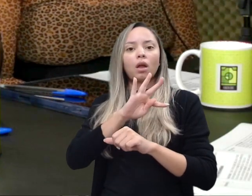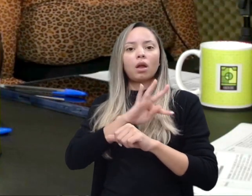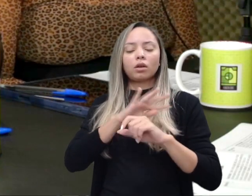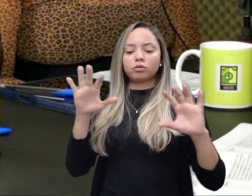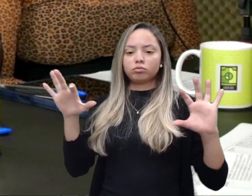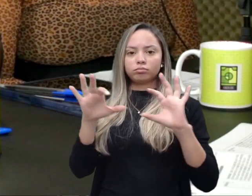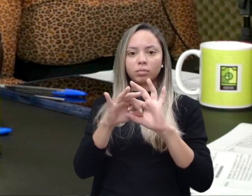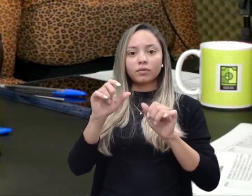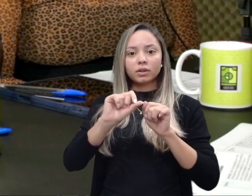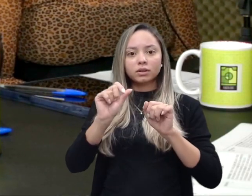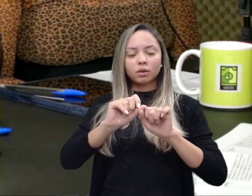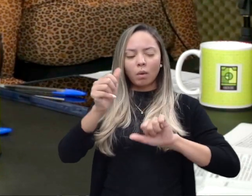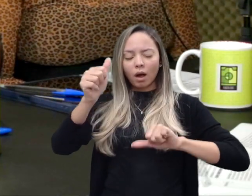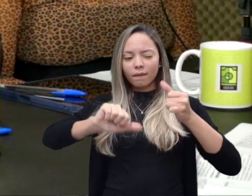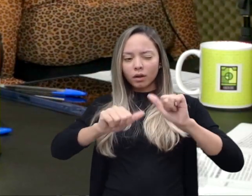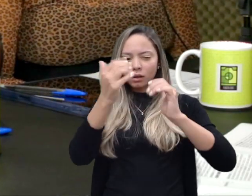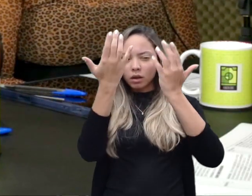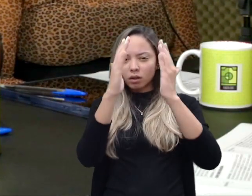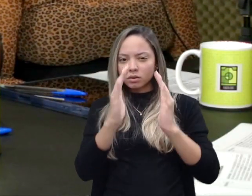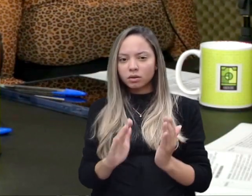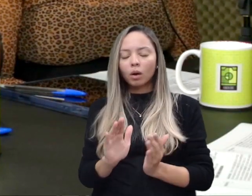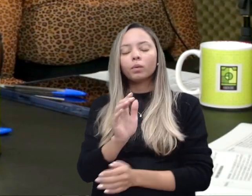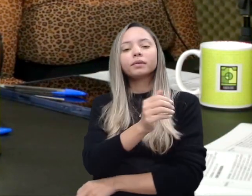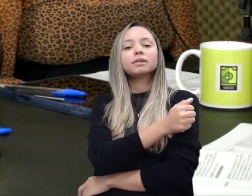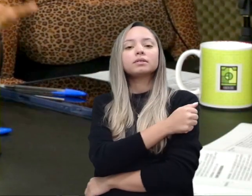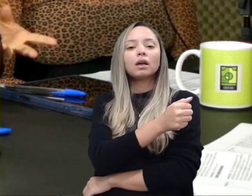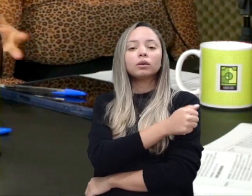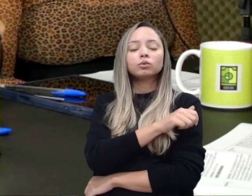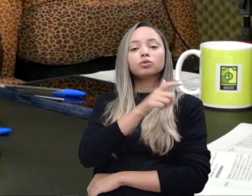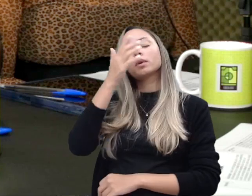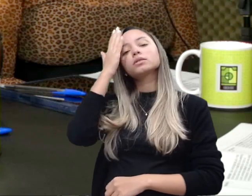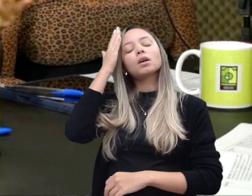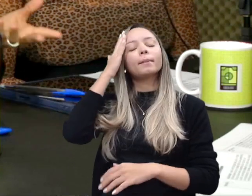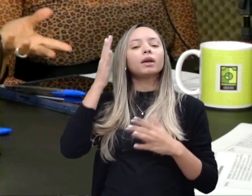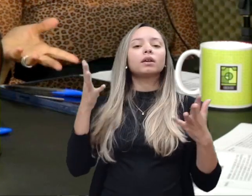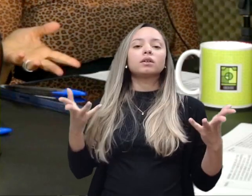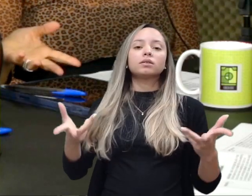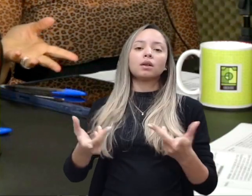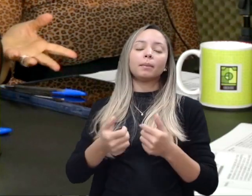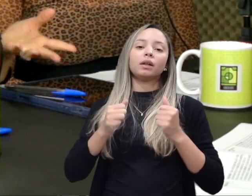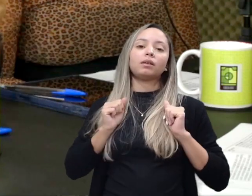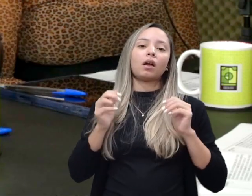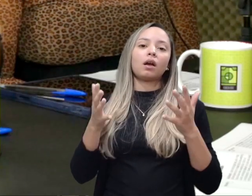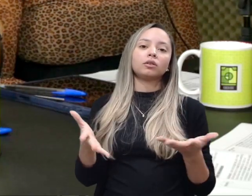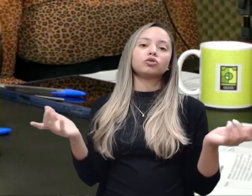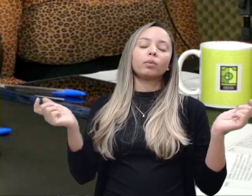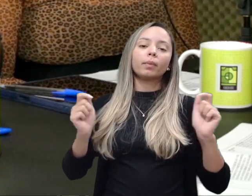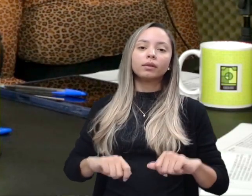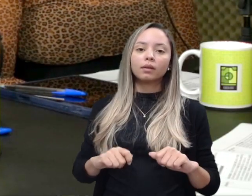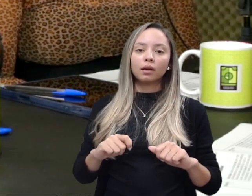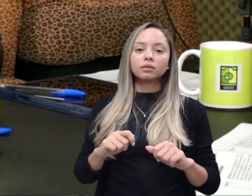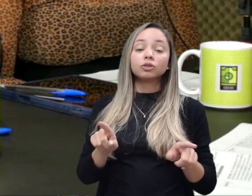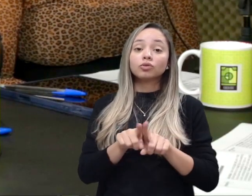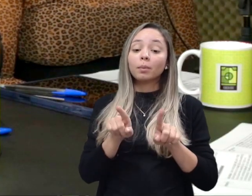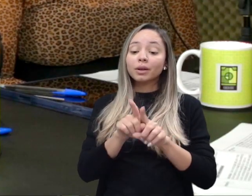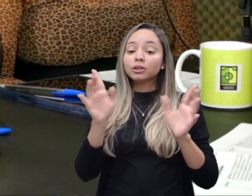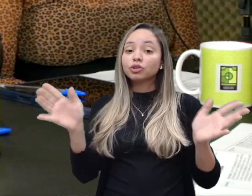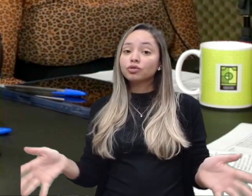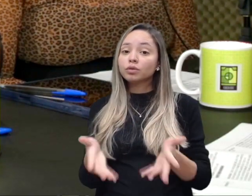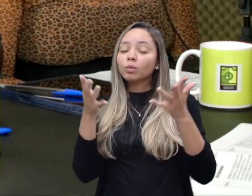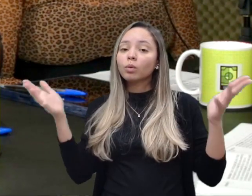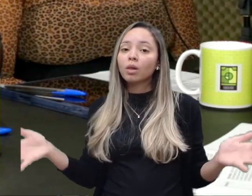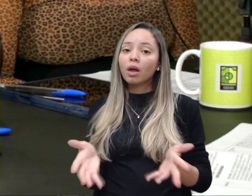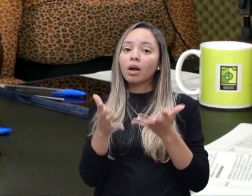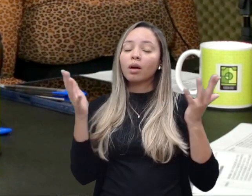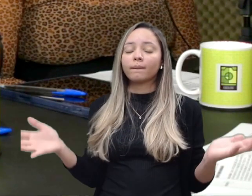uma avaliação boa desse aluno, das competências, das habilidades, estimular as habilidades, que é outra coisa que a gente fala muito na educação inclusiva. A